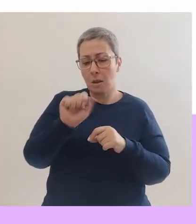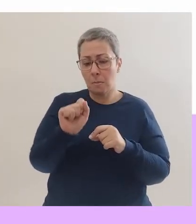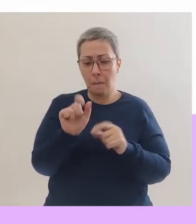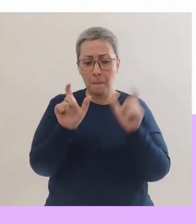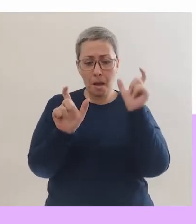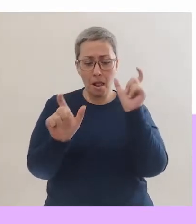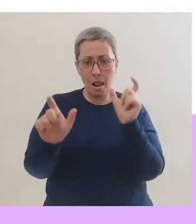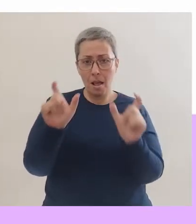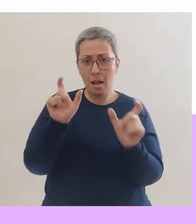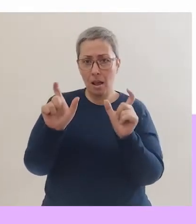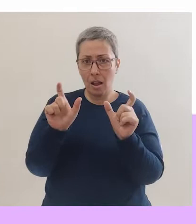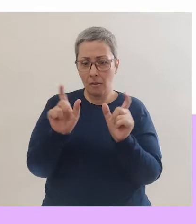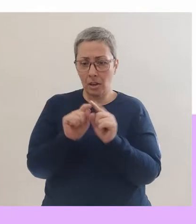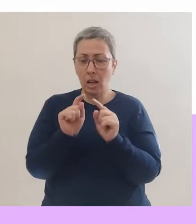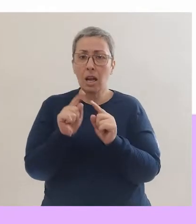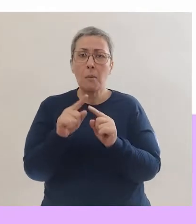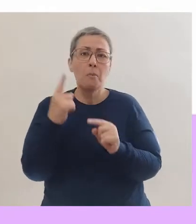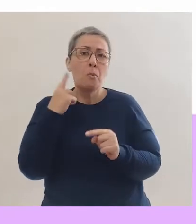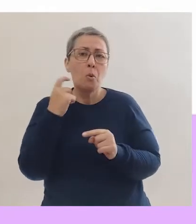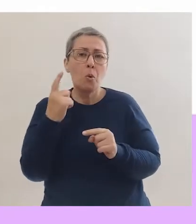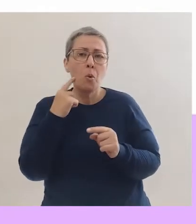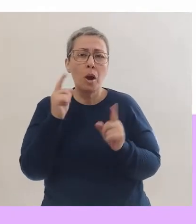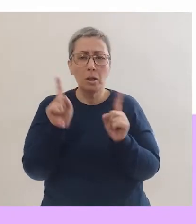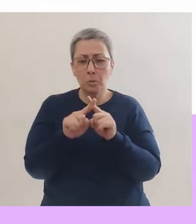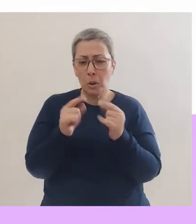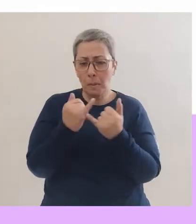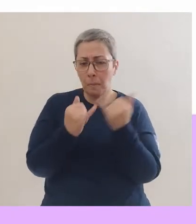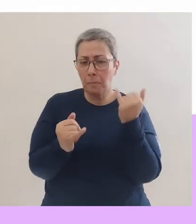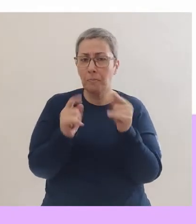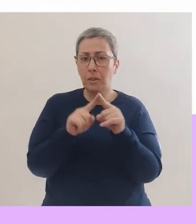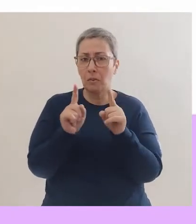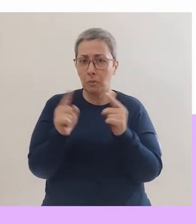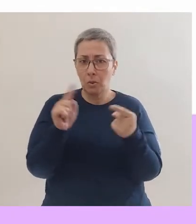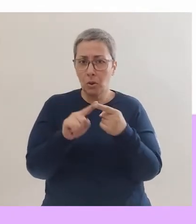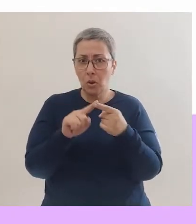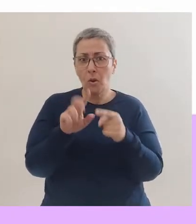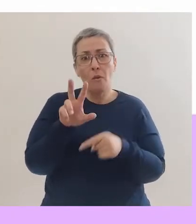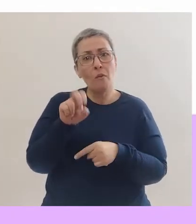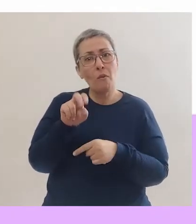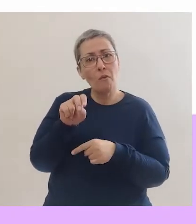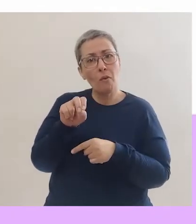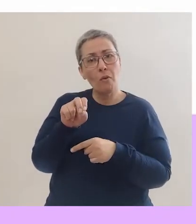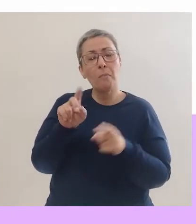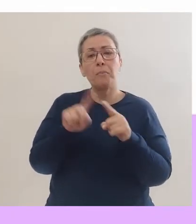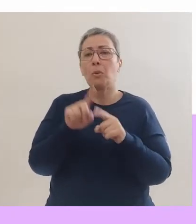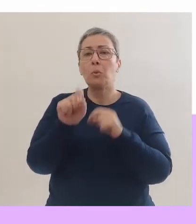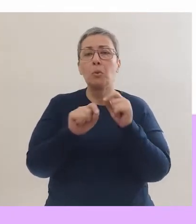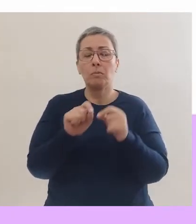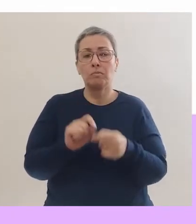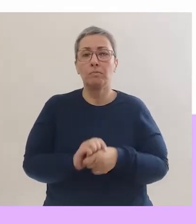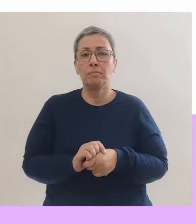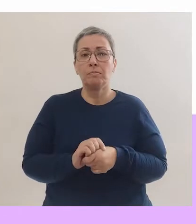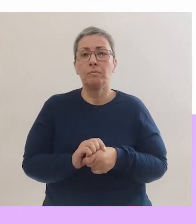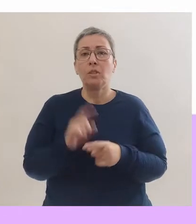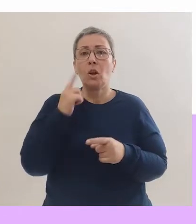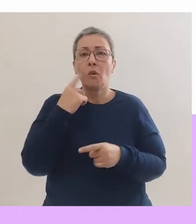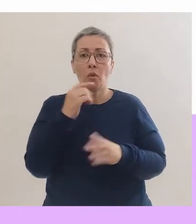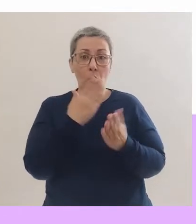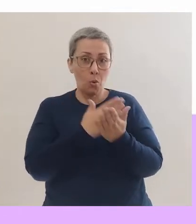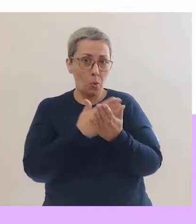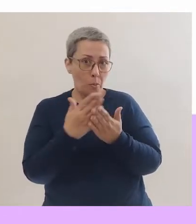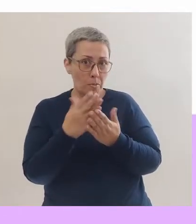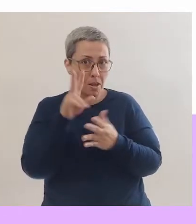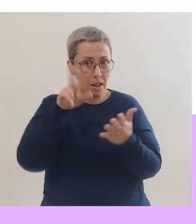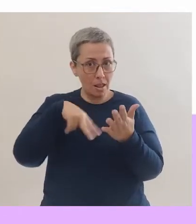palavras que têm o mesmo som no final. Vamos ver as palavras que rimam com vovó? Quais são? Eu vou iniciar